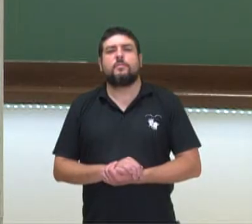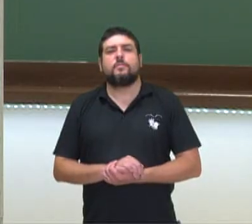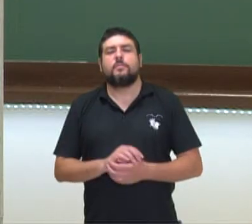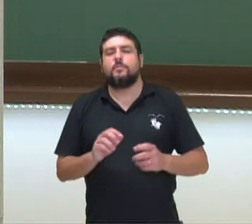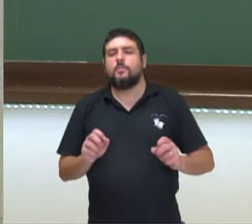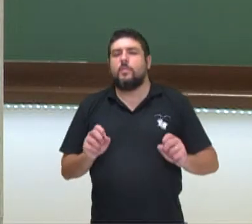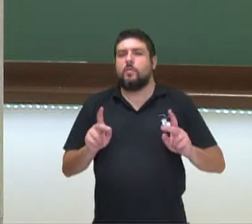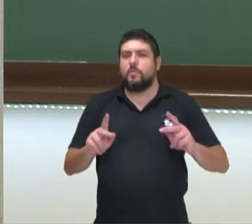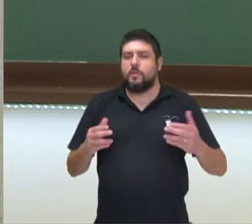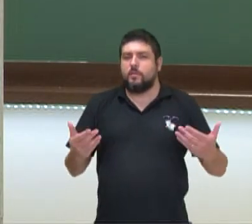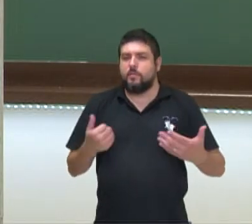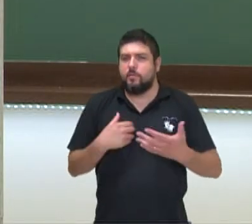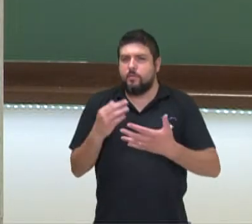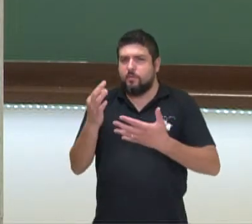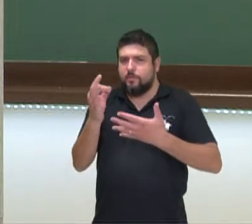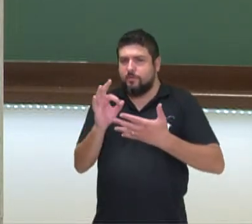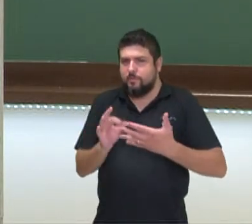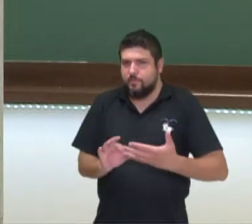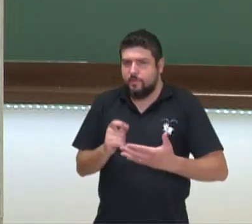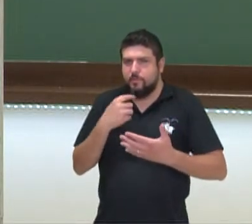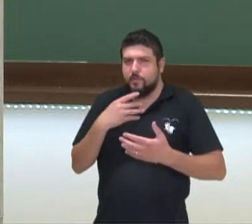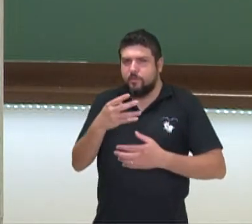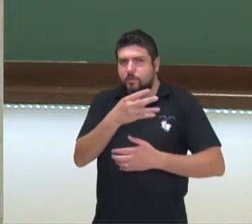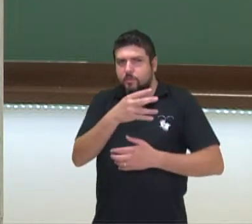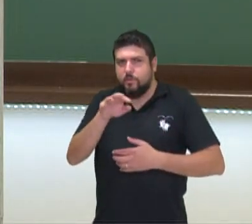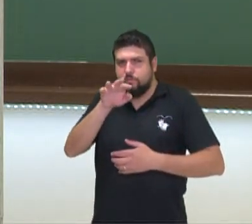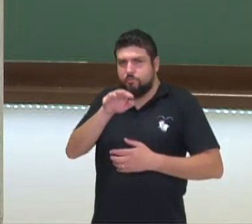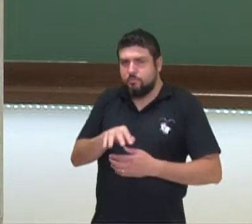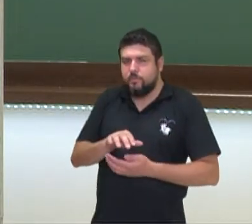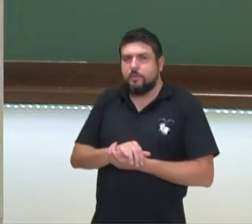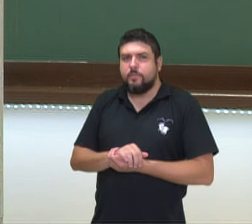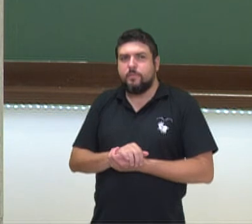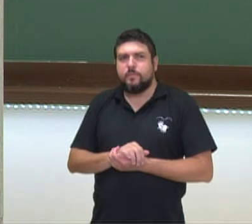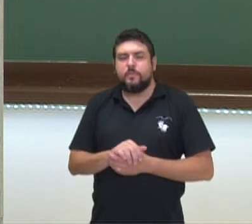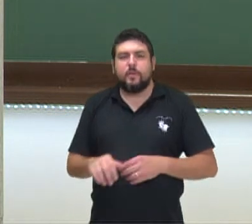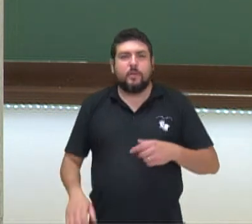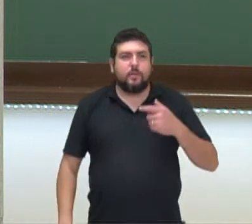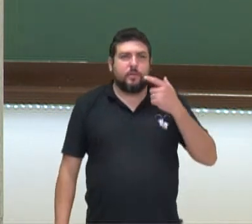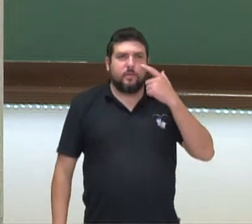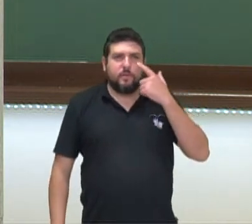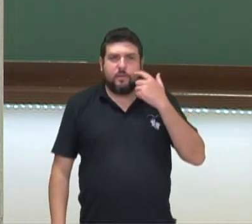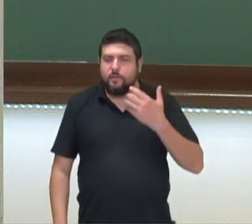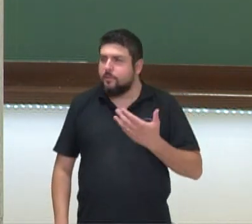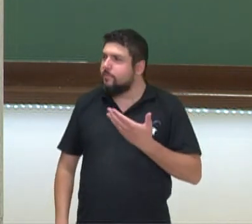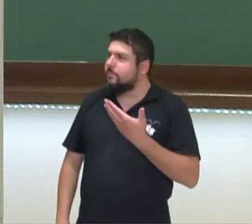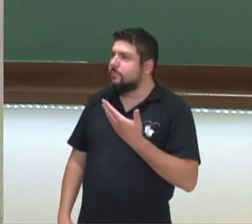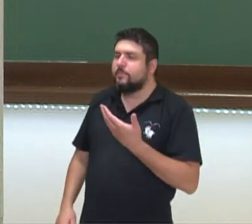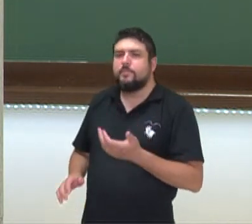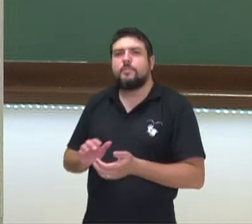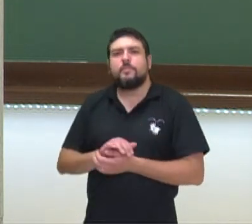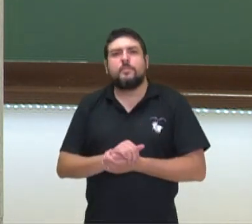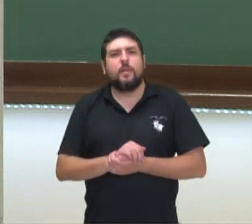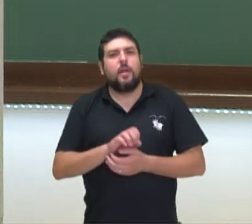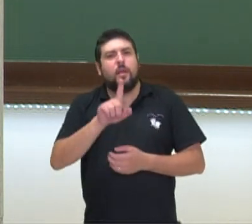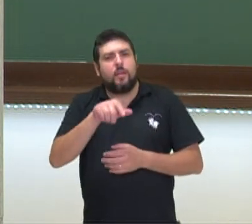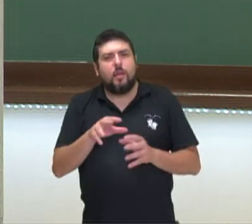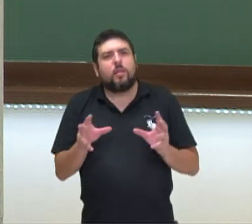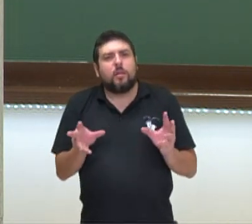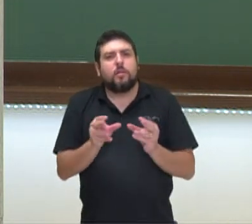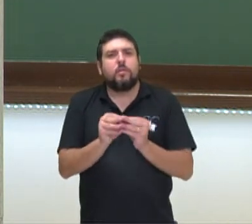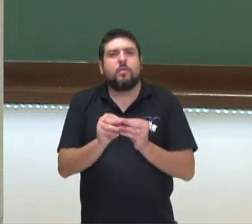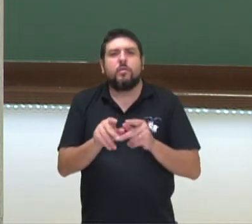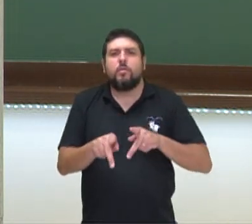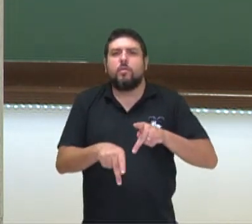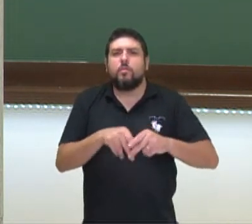Galera, vamos corrigir então o nosso exercício. Então aqui eu tenho um quadro, né, uma espécie de fichamento sobre os povos